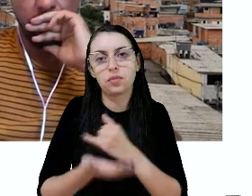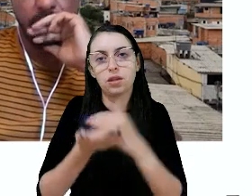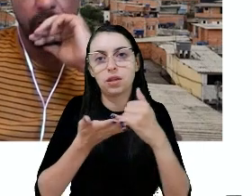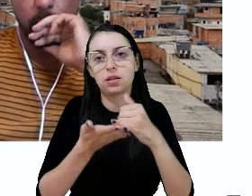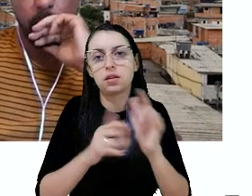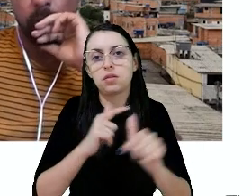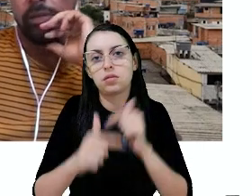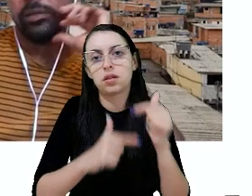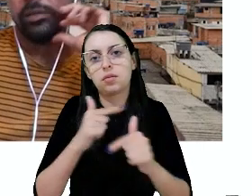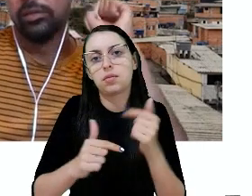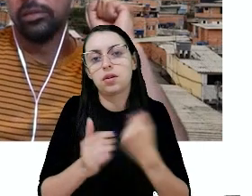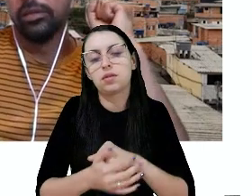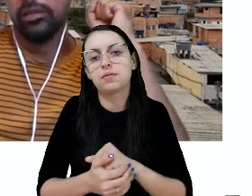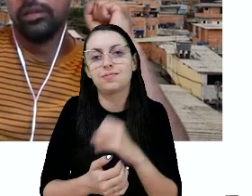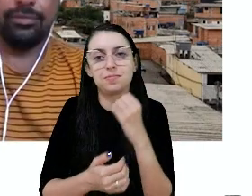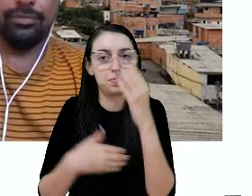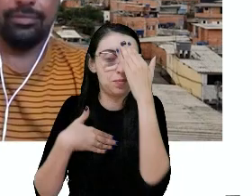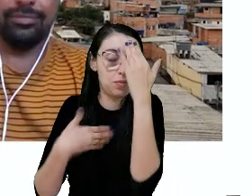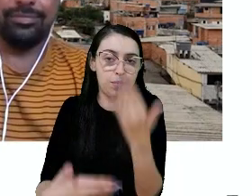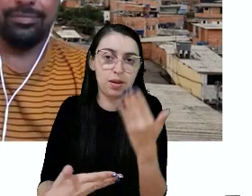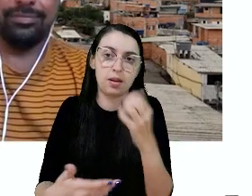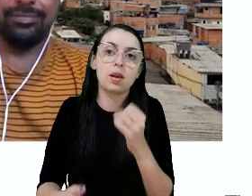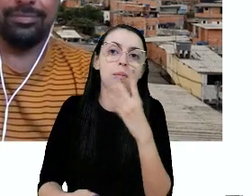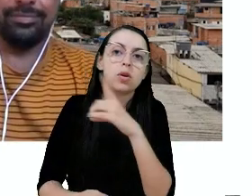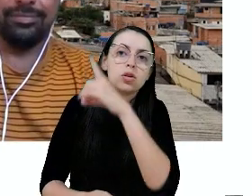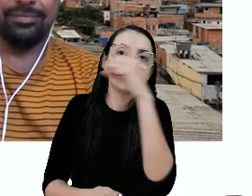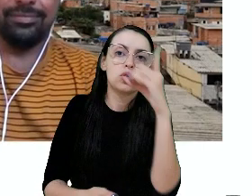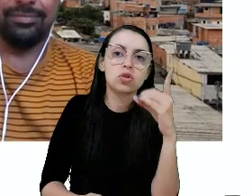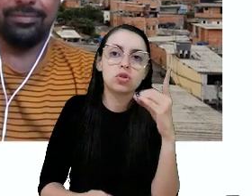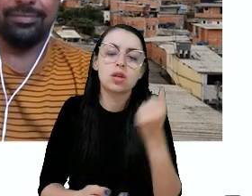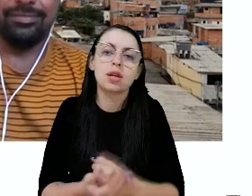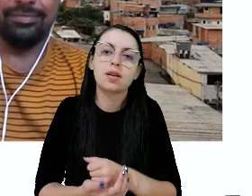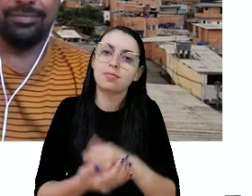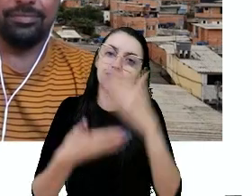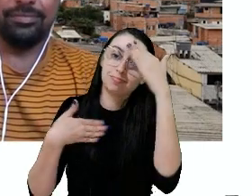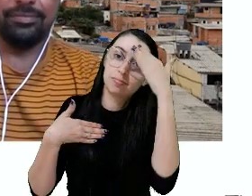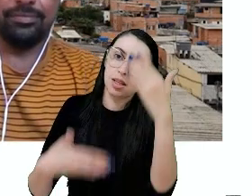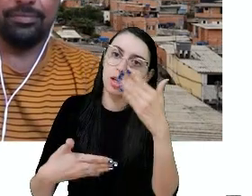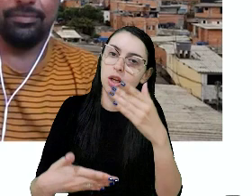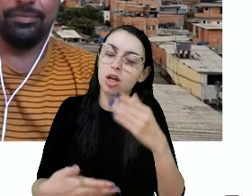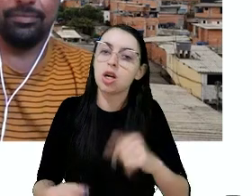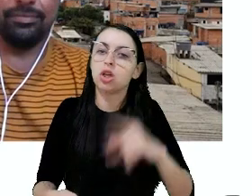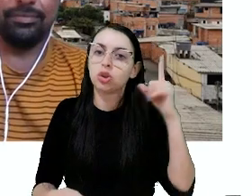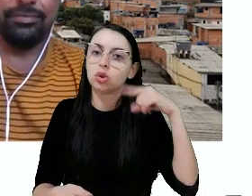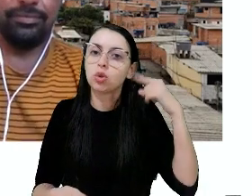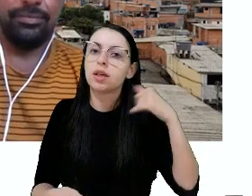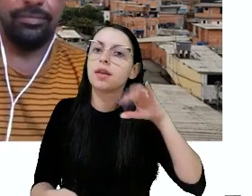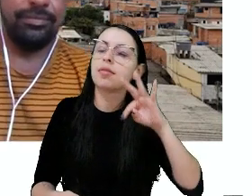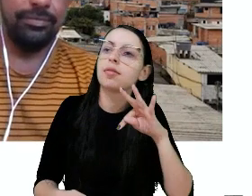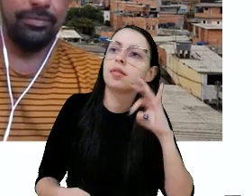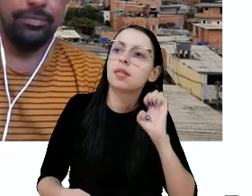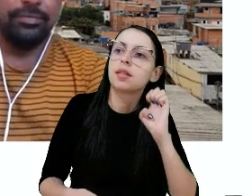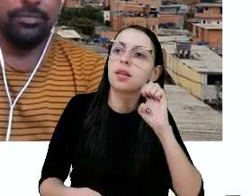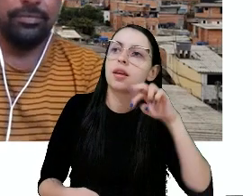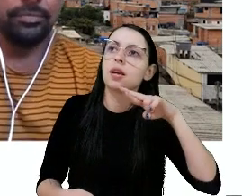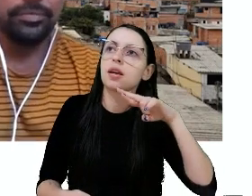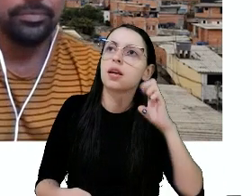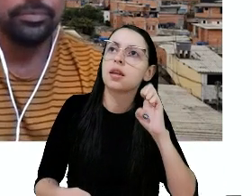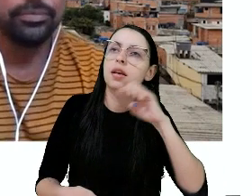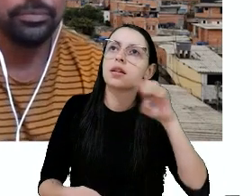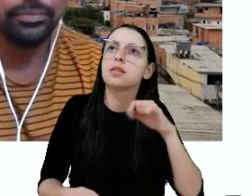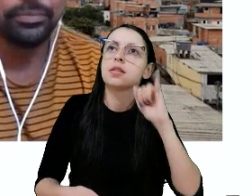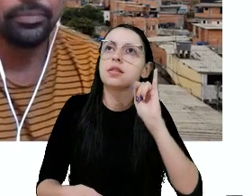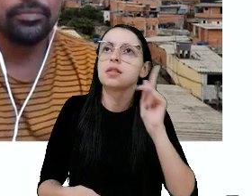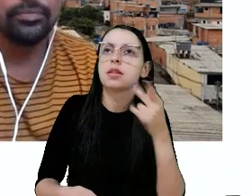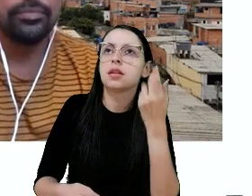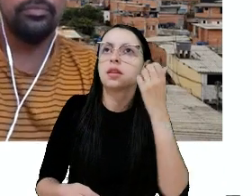os trabalhos. Muito obrigada. Bom dia a todos. Inicialmente agradecer a doutora Terezinha, a doutora Inês, ao André e